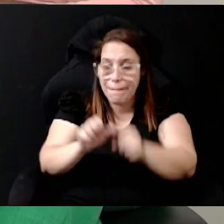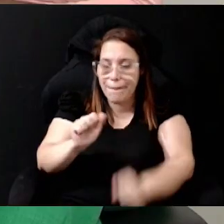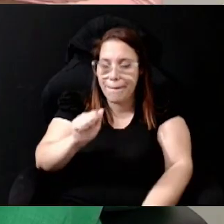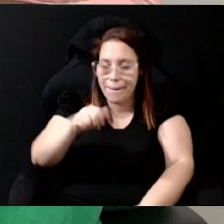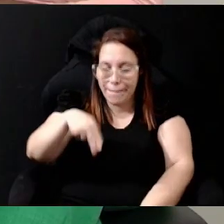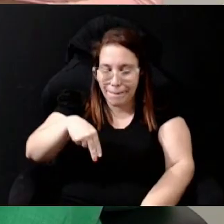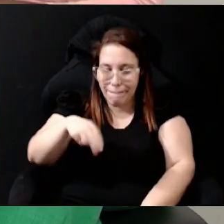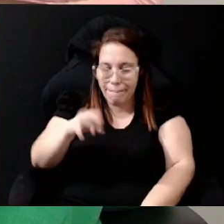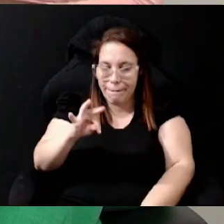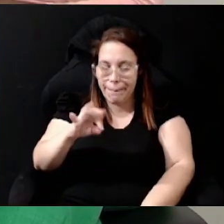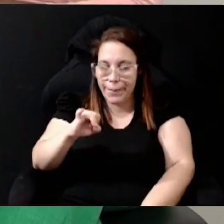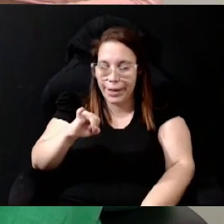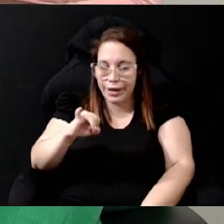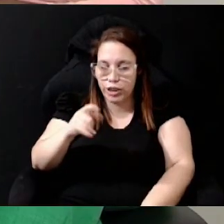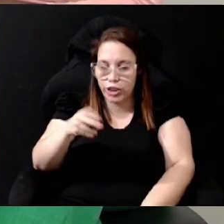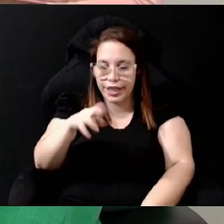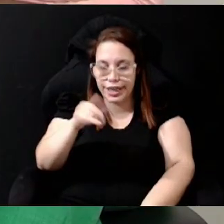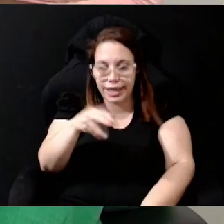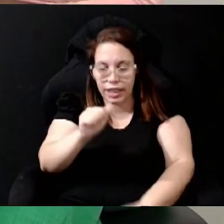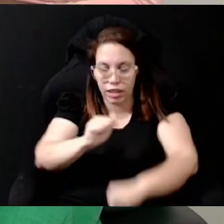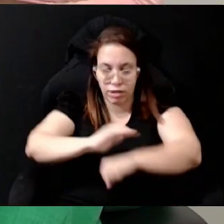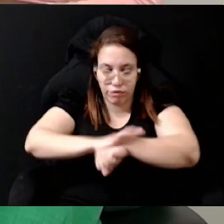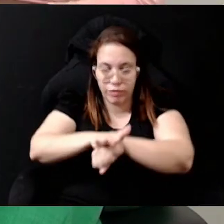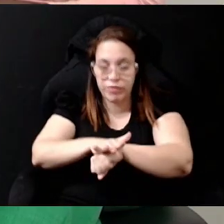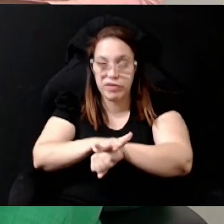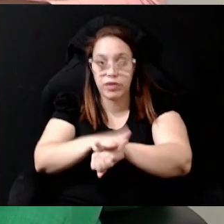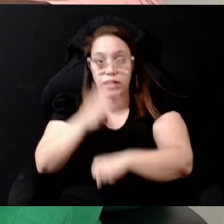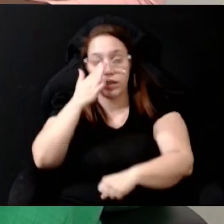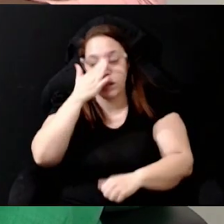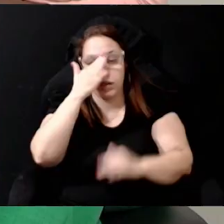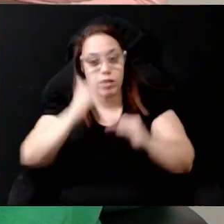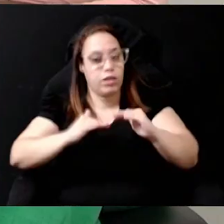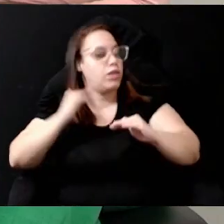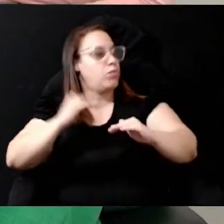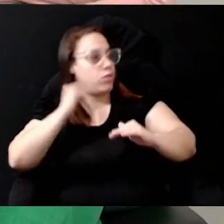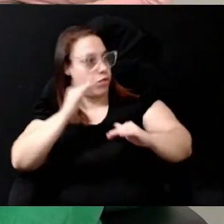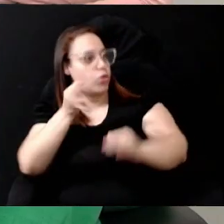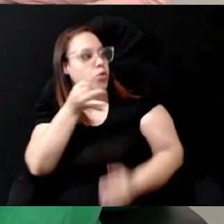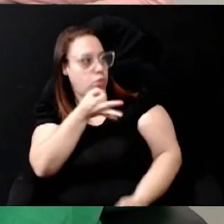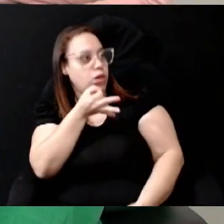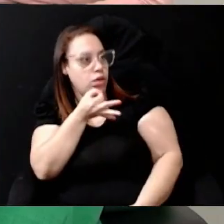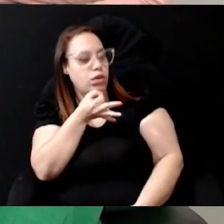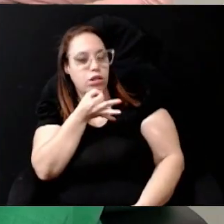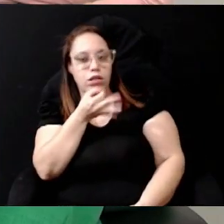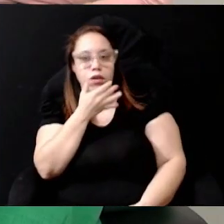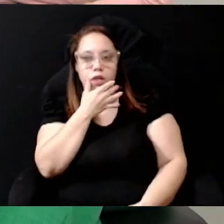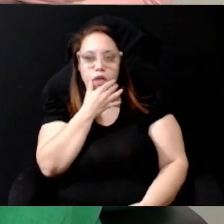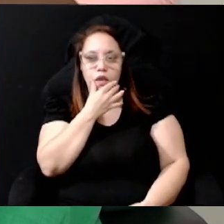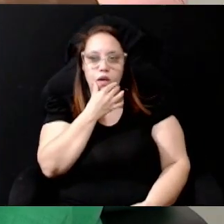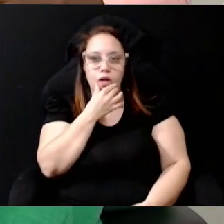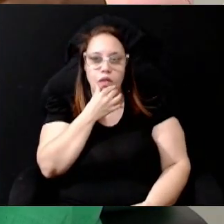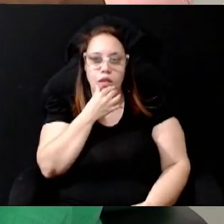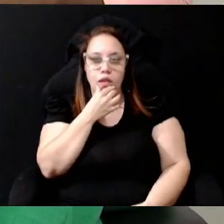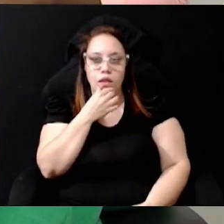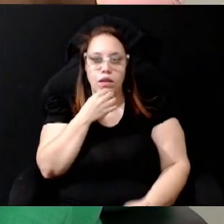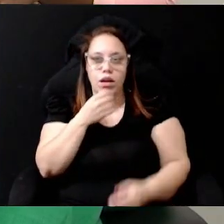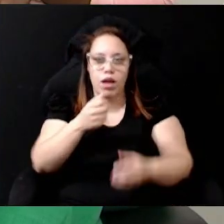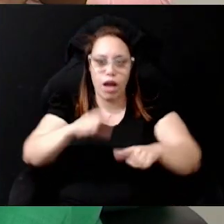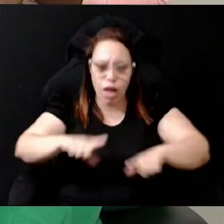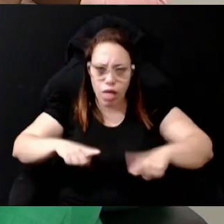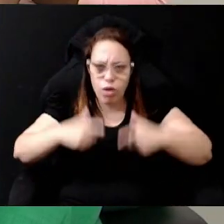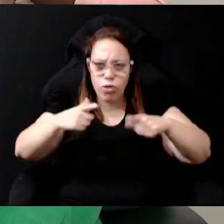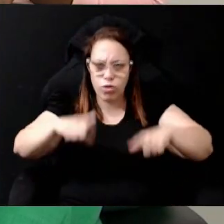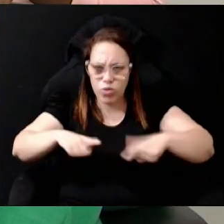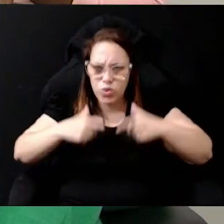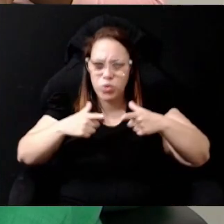realizado, educação antirracista e outras situações também? Sinto, nós estamos evoluindo. Eu acho que a abertura para o